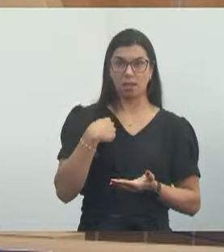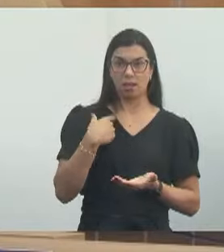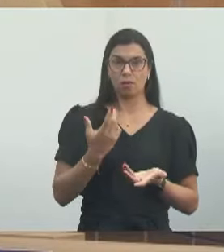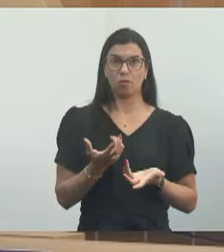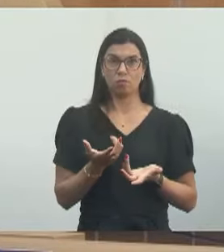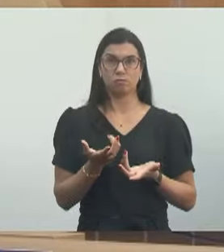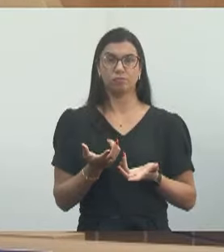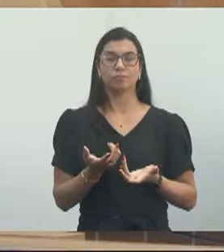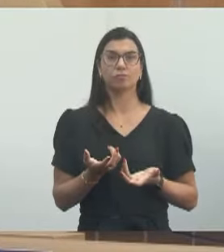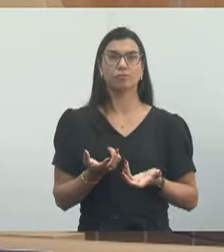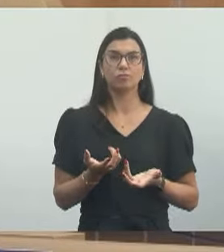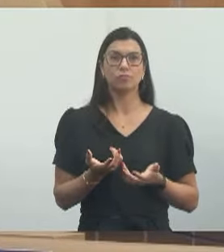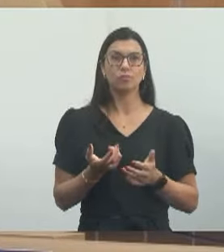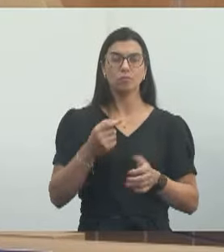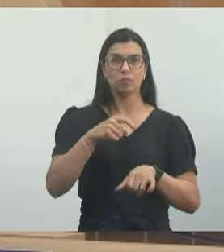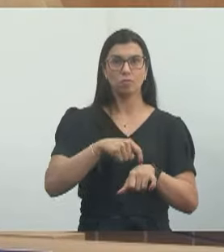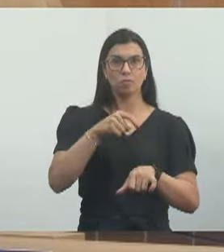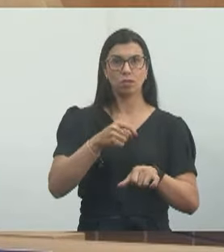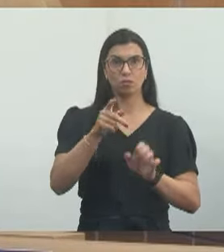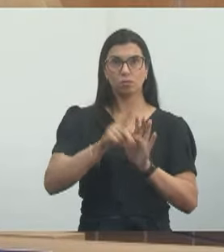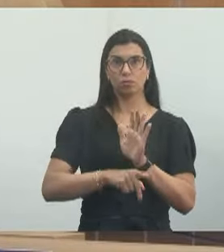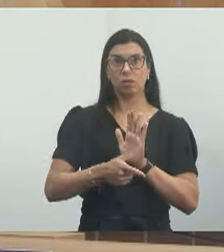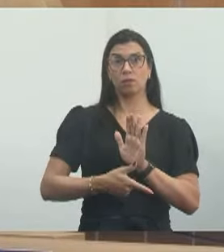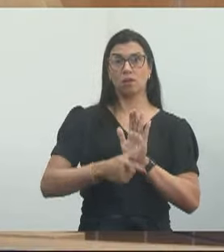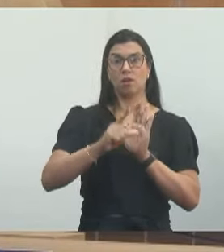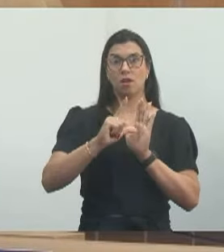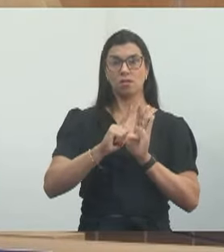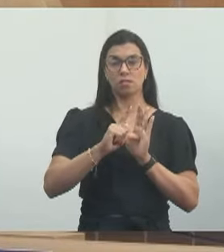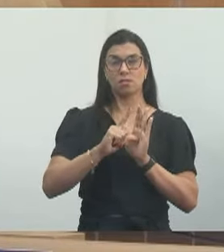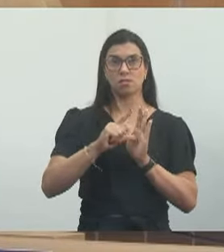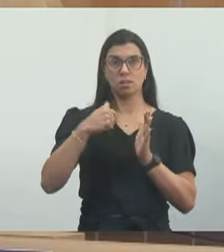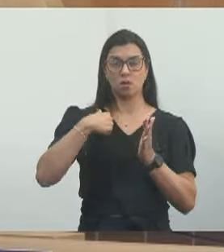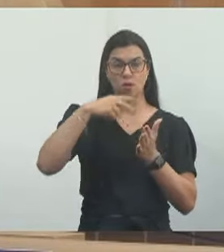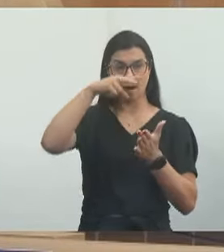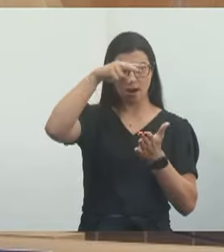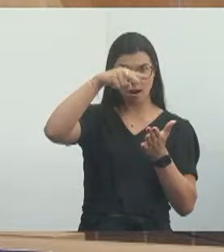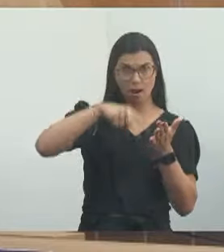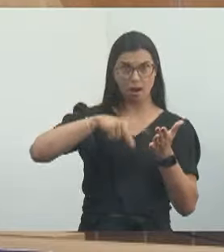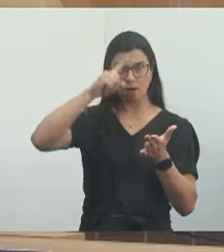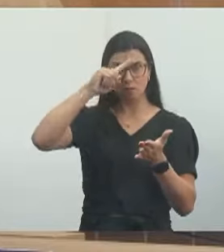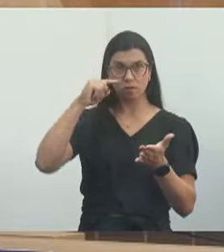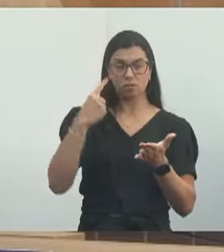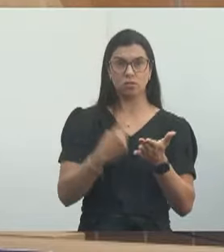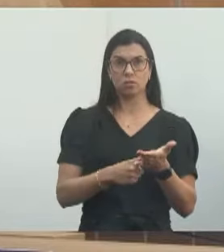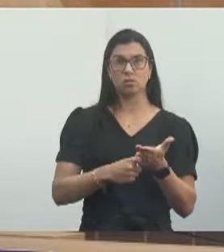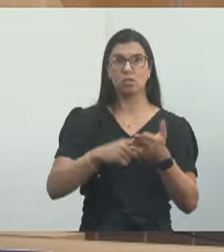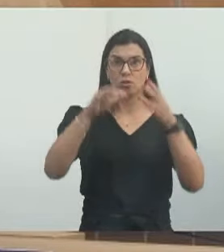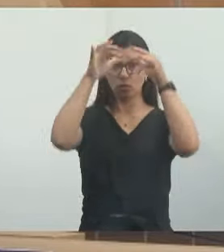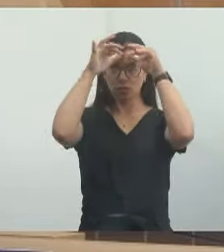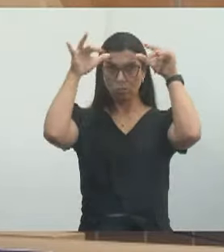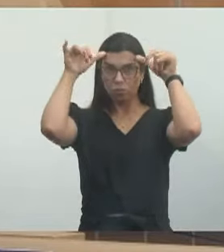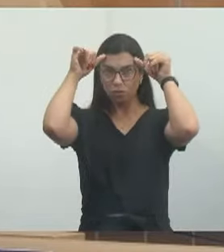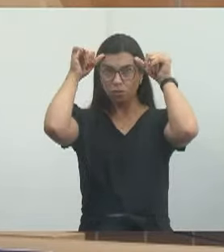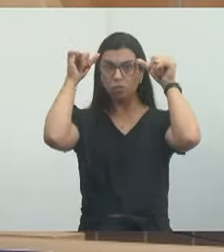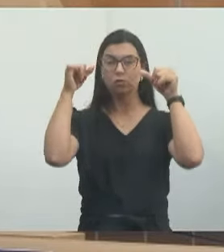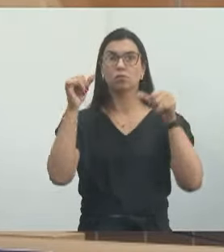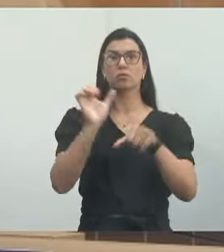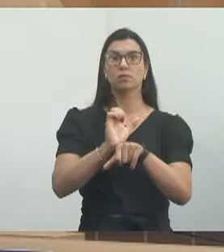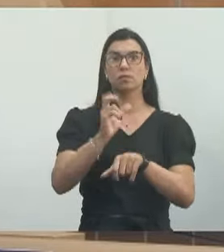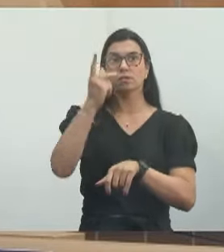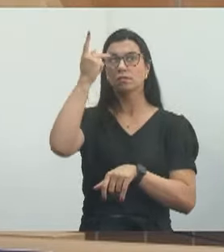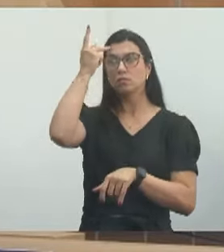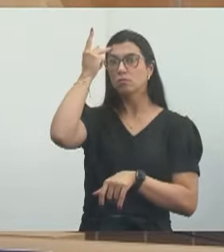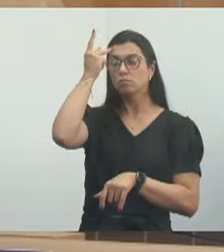no momento do projeto anterior, lendo uma decisão do Tribunal de Contas do Estado de São Paulo, que